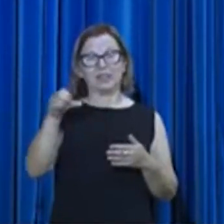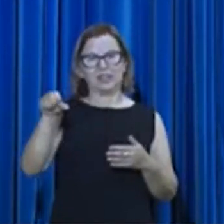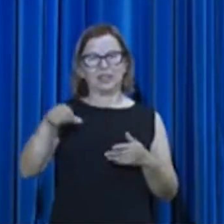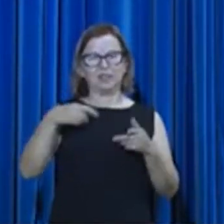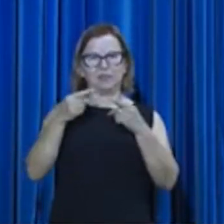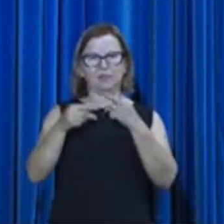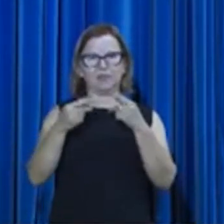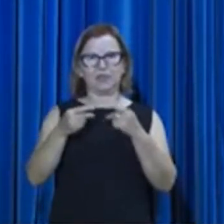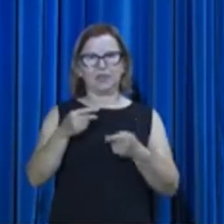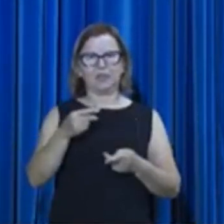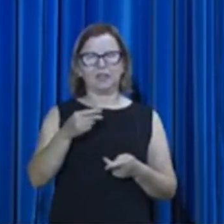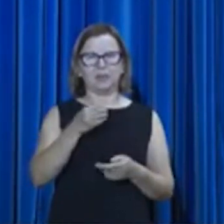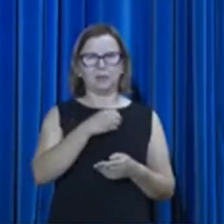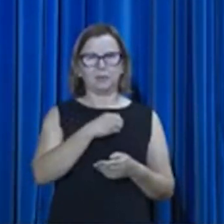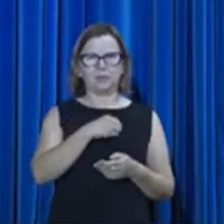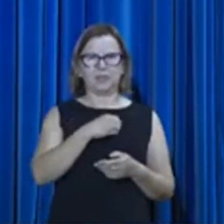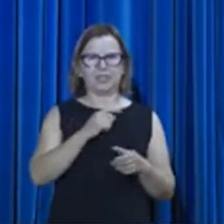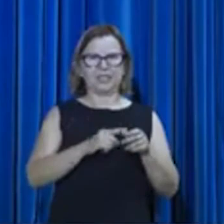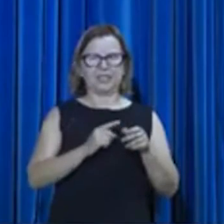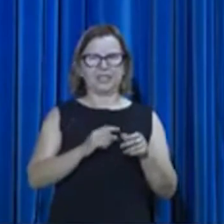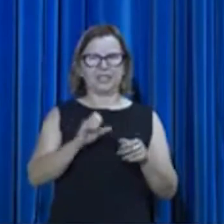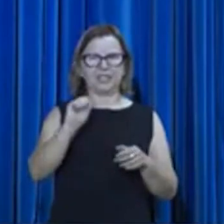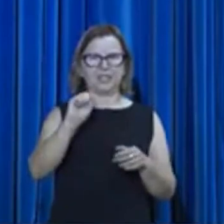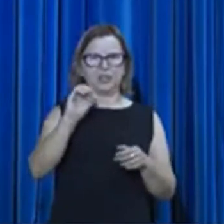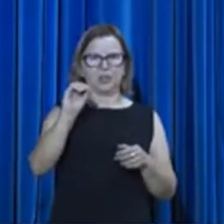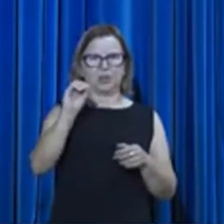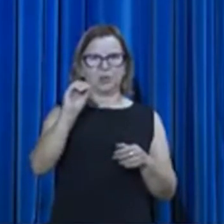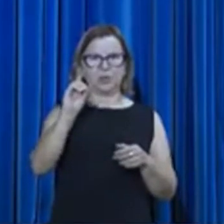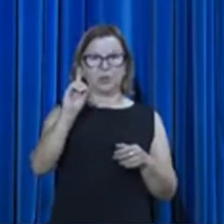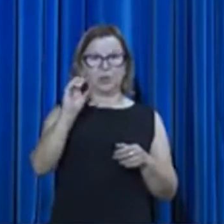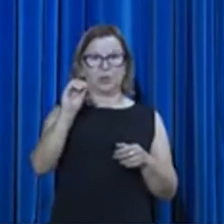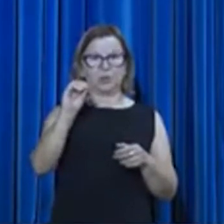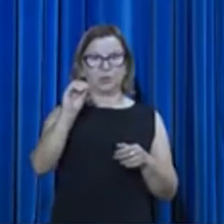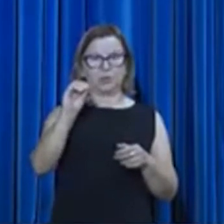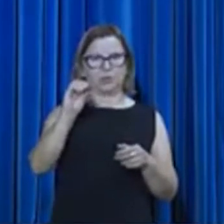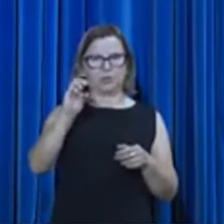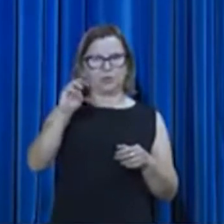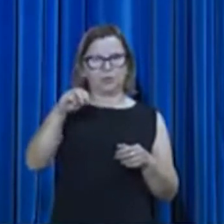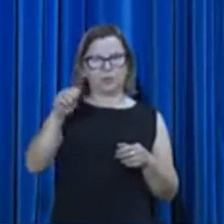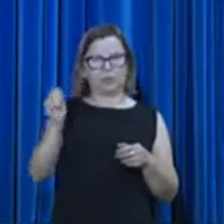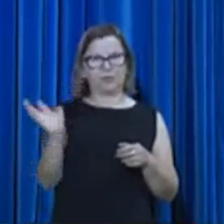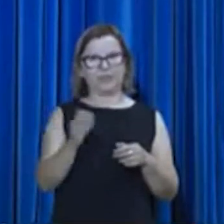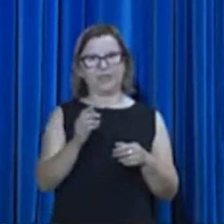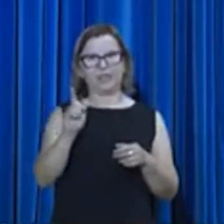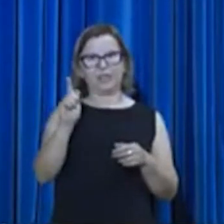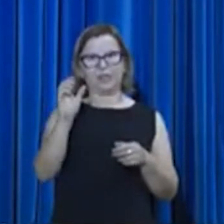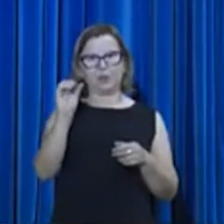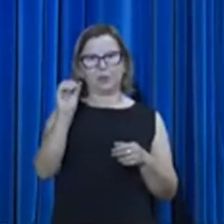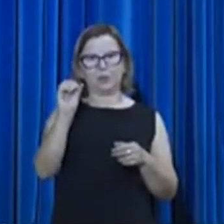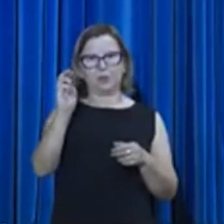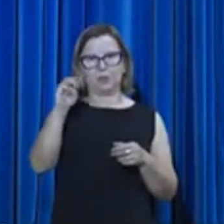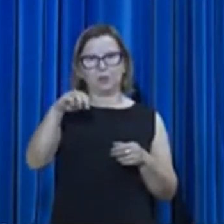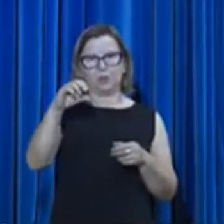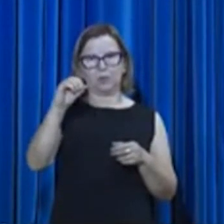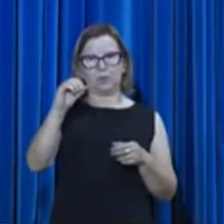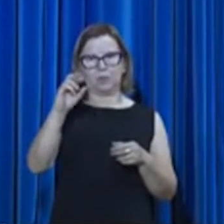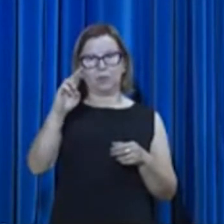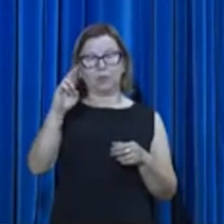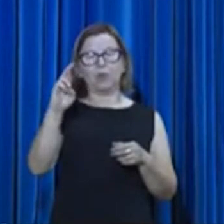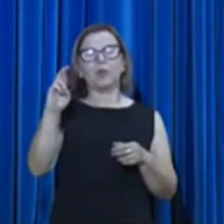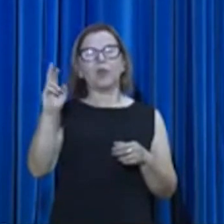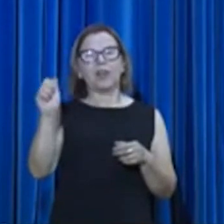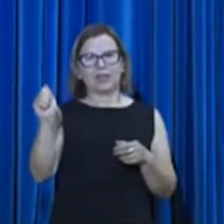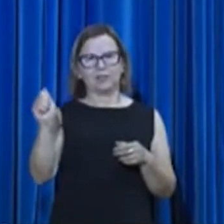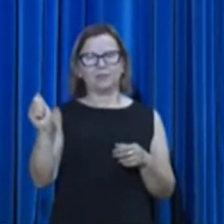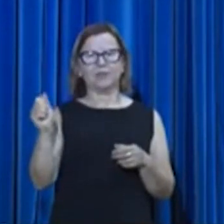falando sobre Sodoma e Gomorra. Ele diz assim, este foi o pecado da sua irmã Sodoma. Sabe o que havia naquele